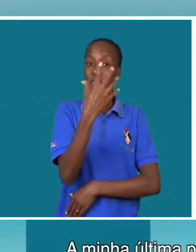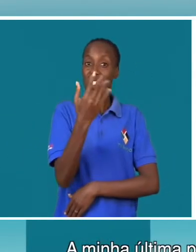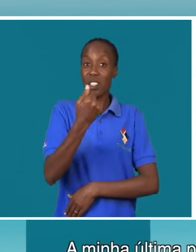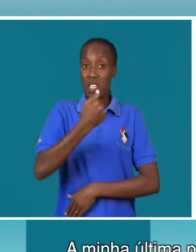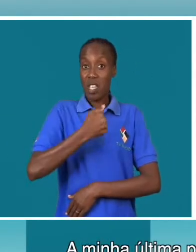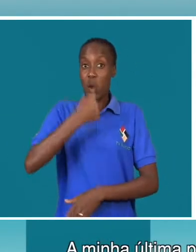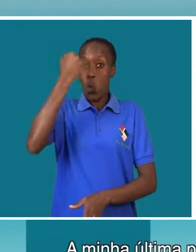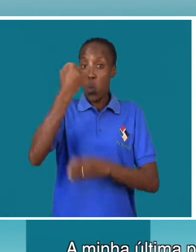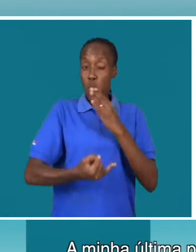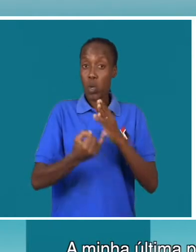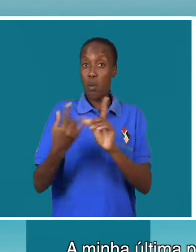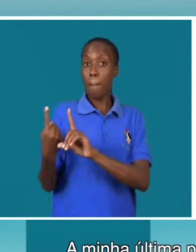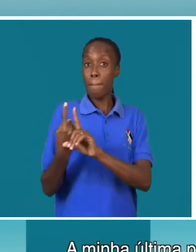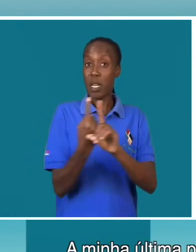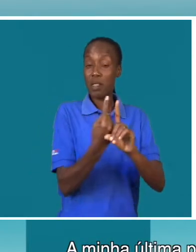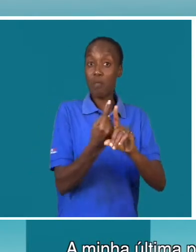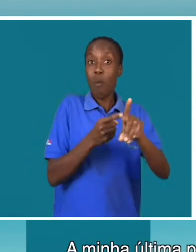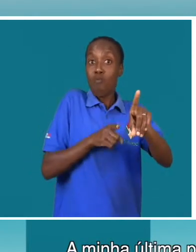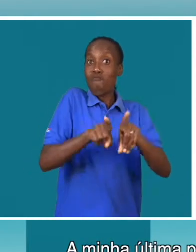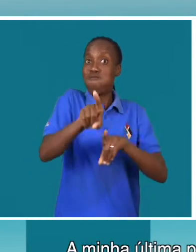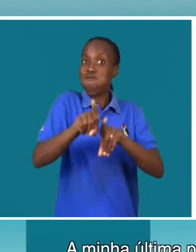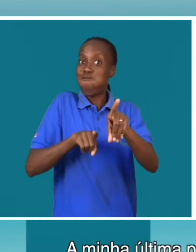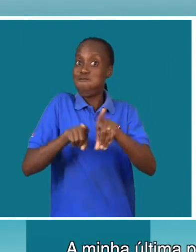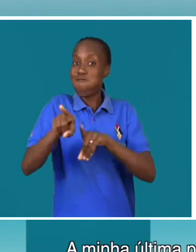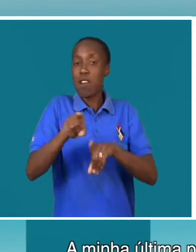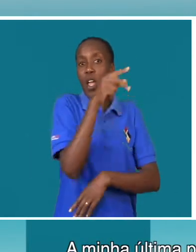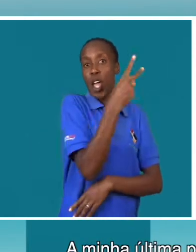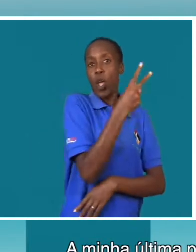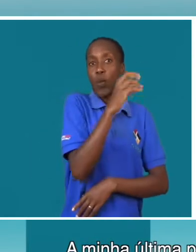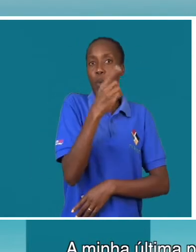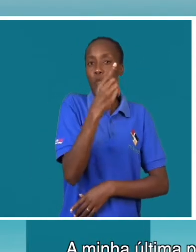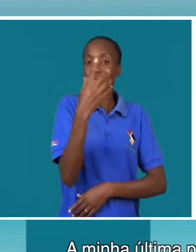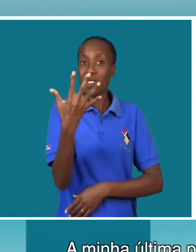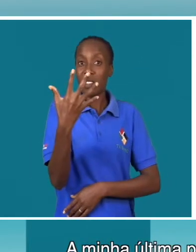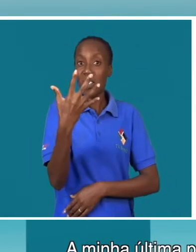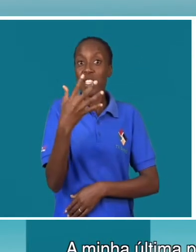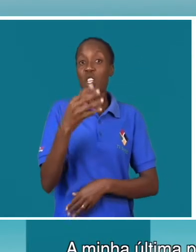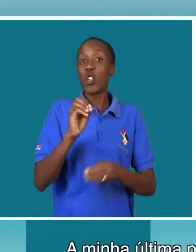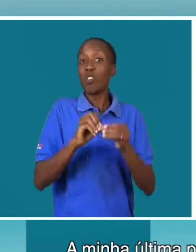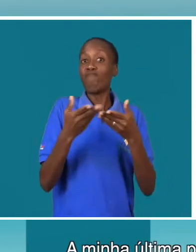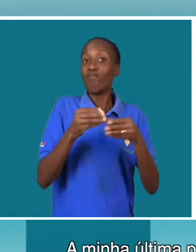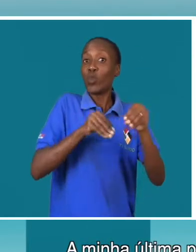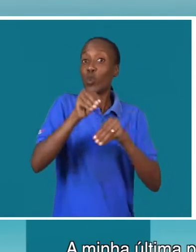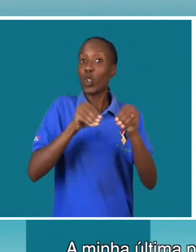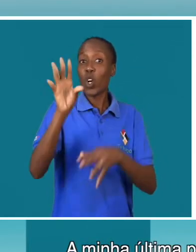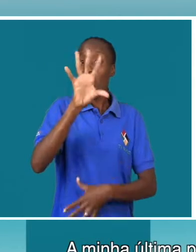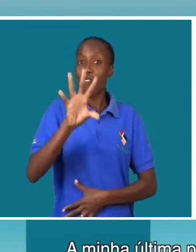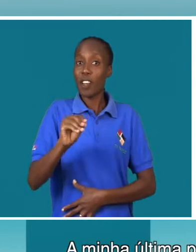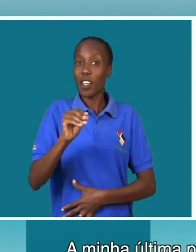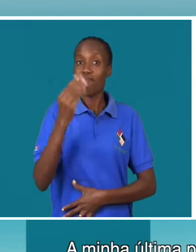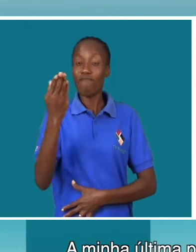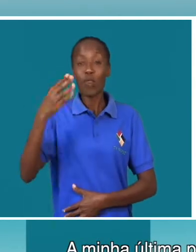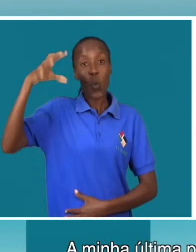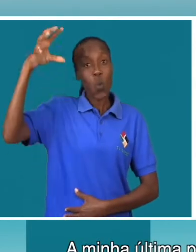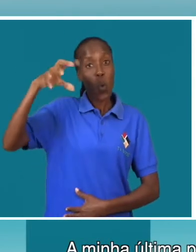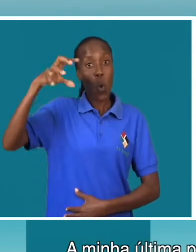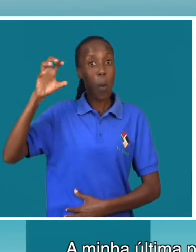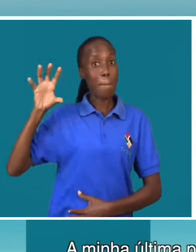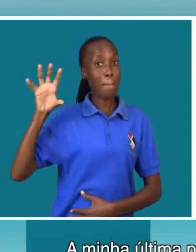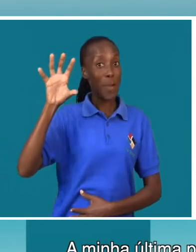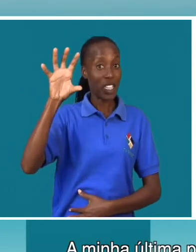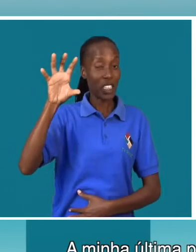desde 2015, a última minha participação nas competições foi em 2015. nos Jogos Africanos, isso,